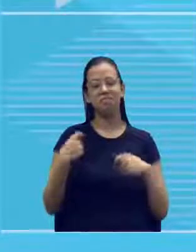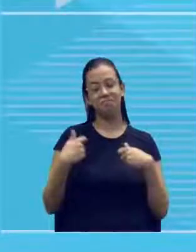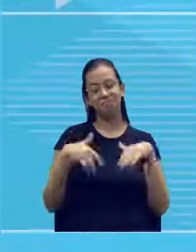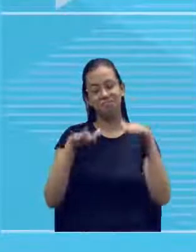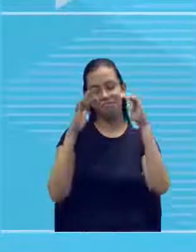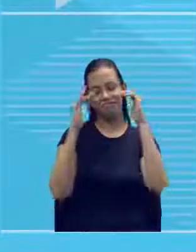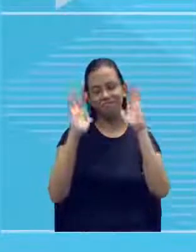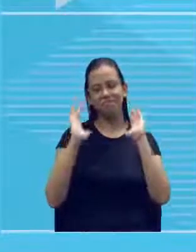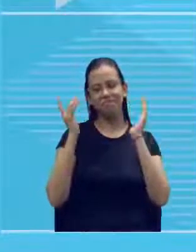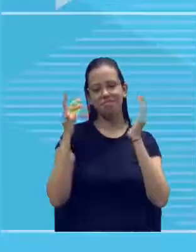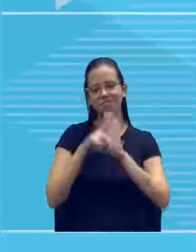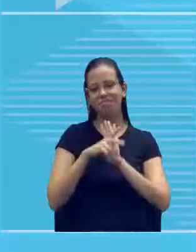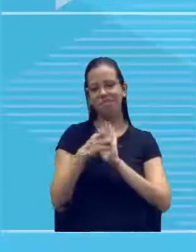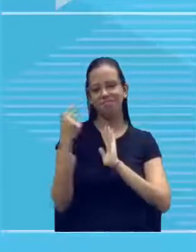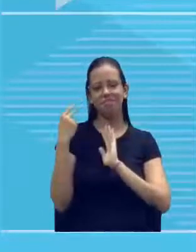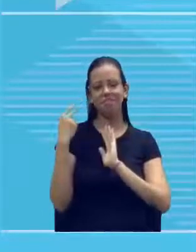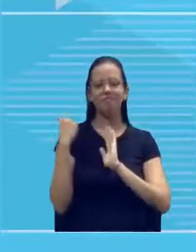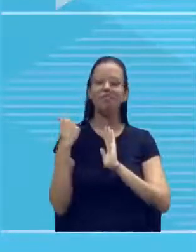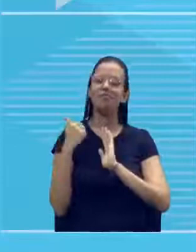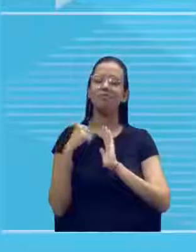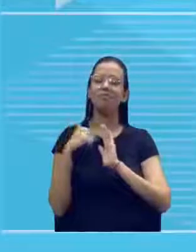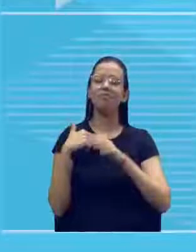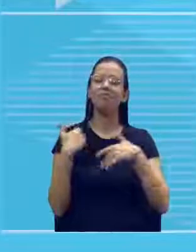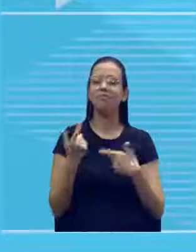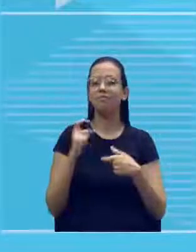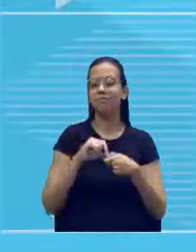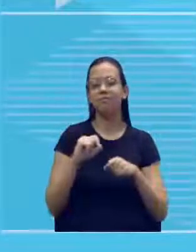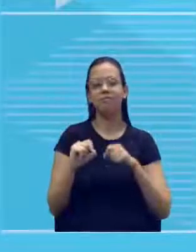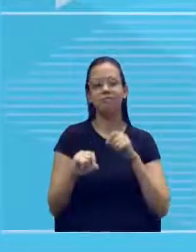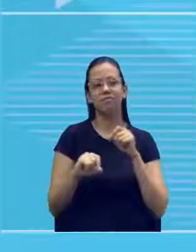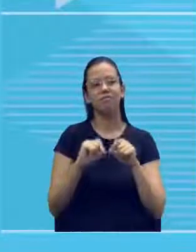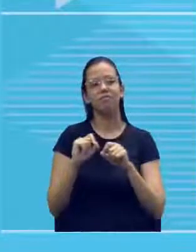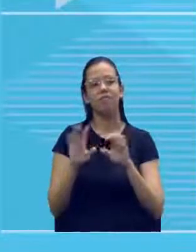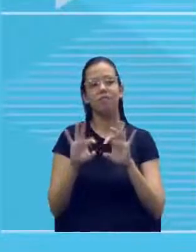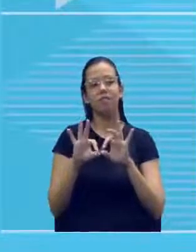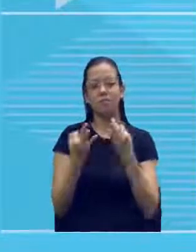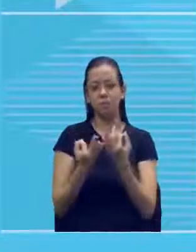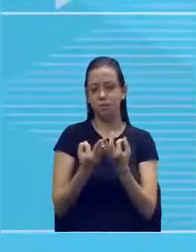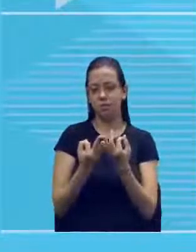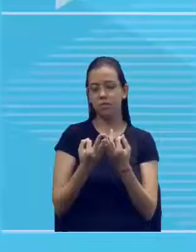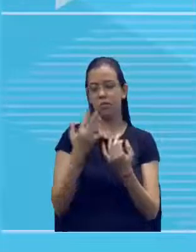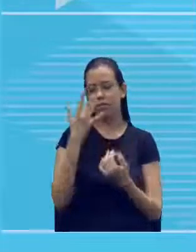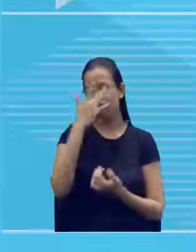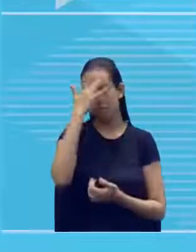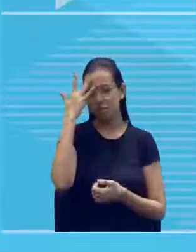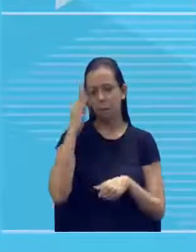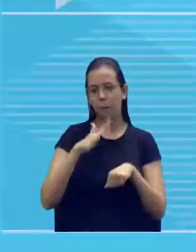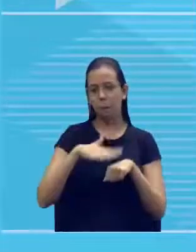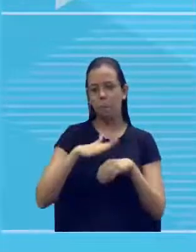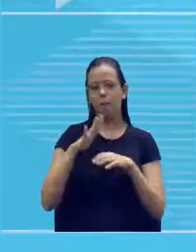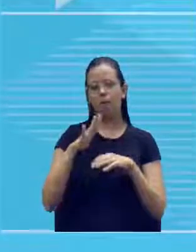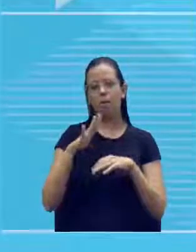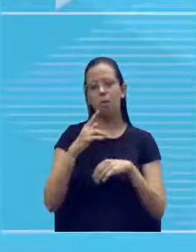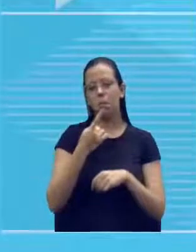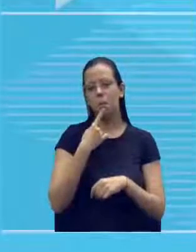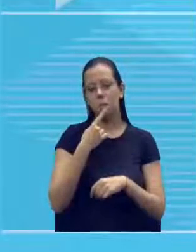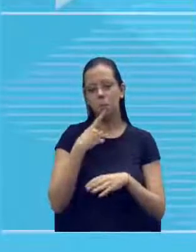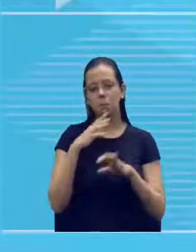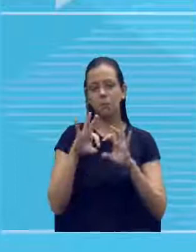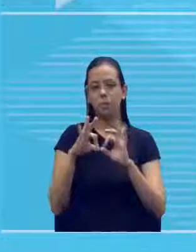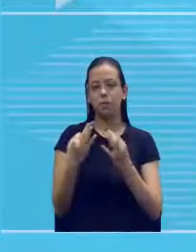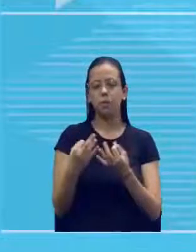antigamente. E isso, turma, fazia com que as famílias, né, as pessoas mais próximas estivessem